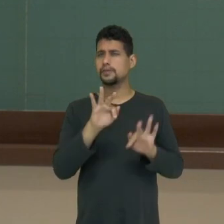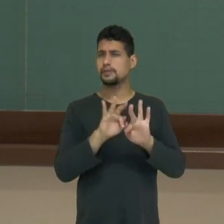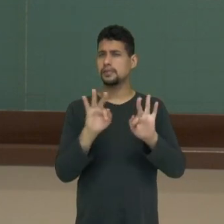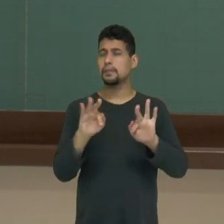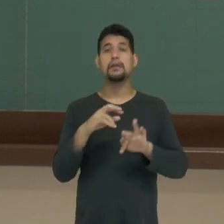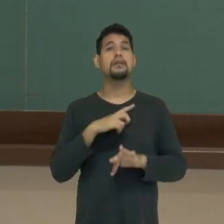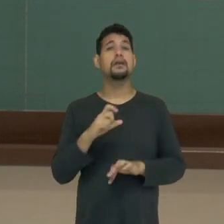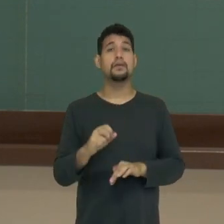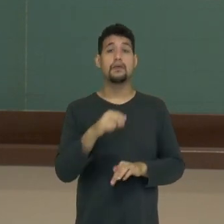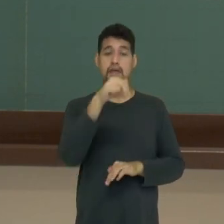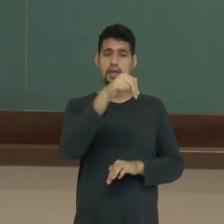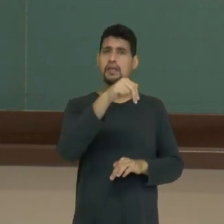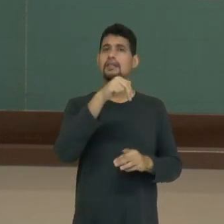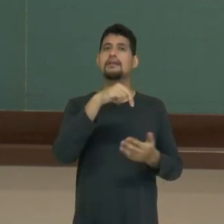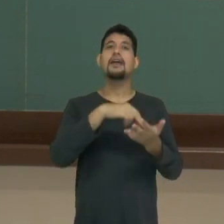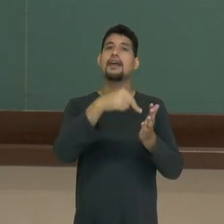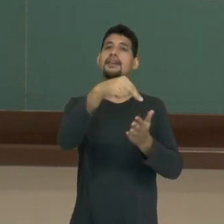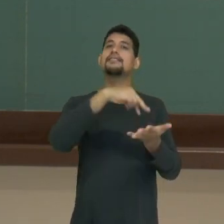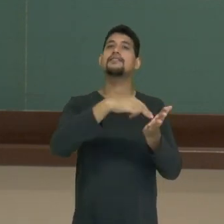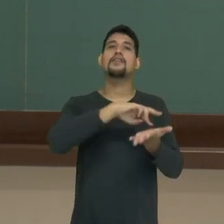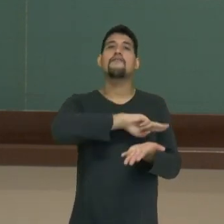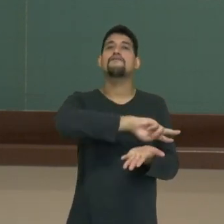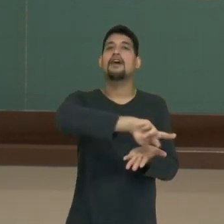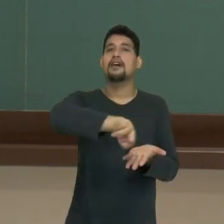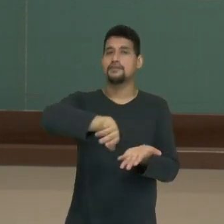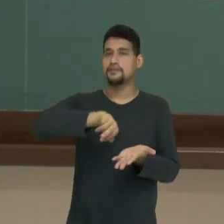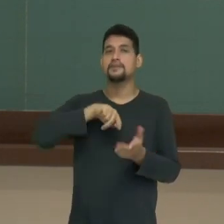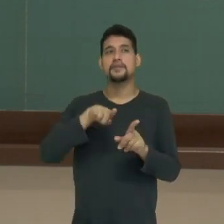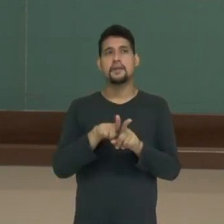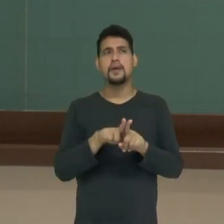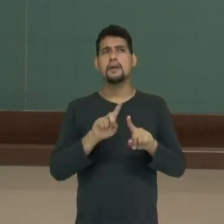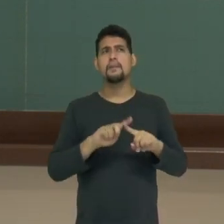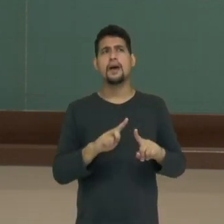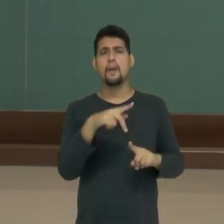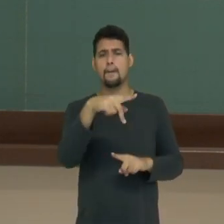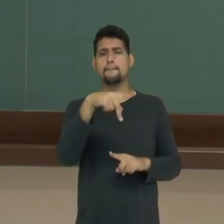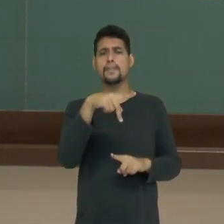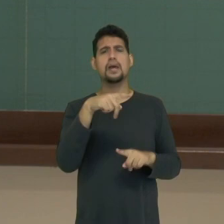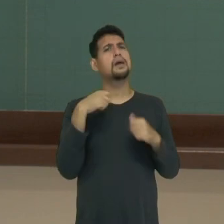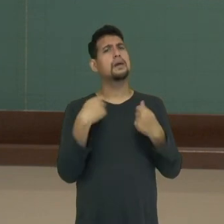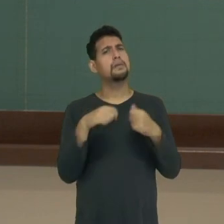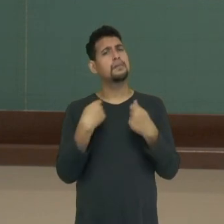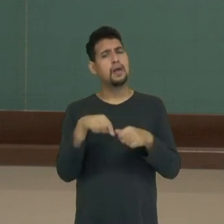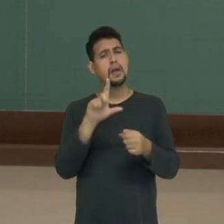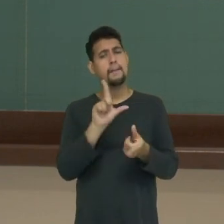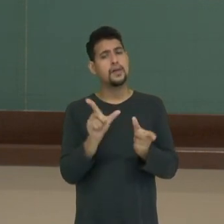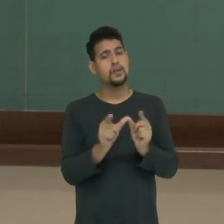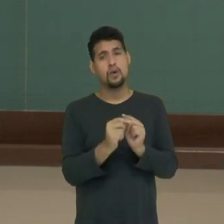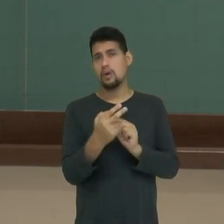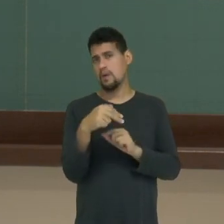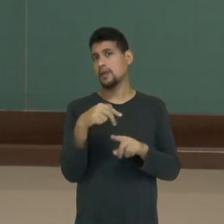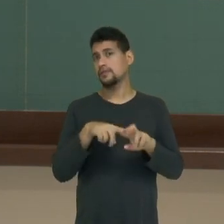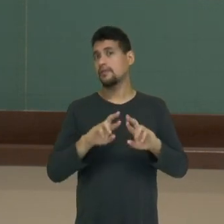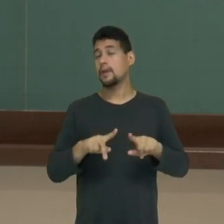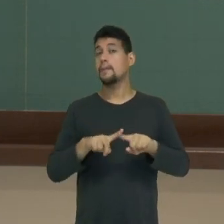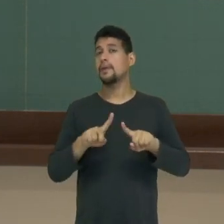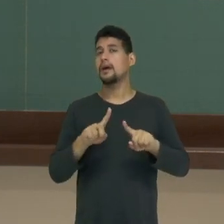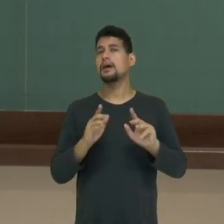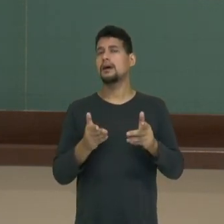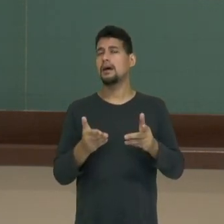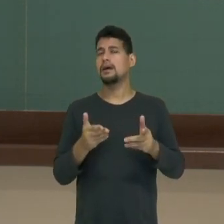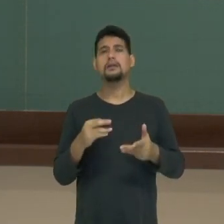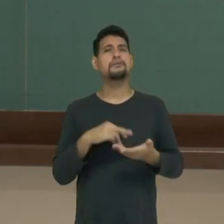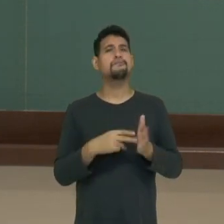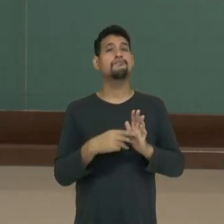tenho N elementos tomados P a P, onde esse meu P ele tem que ser menor ou igual a N, certo? E aqui nós